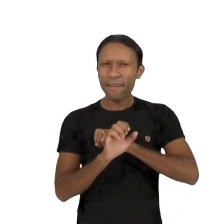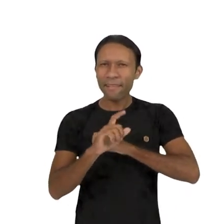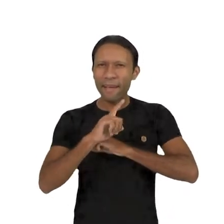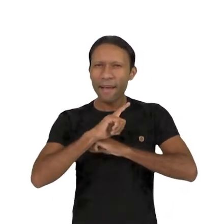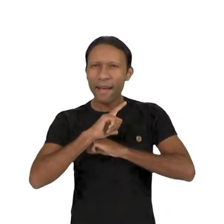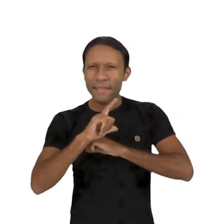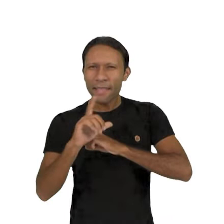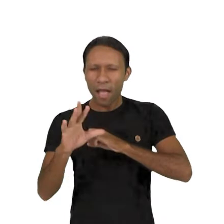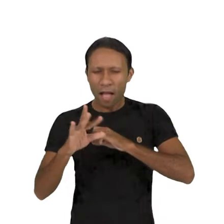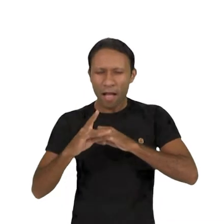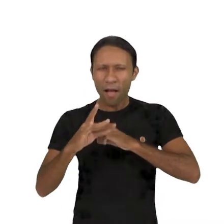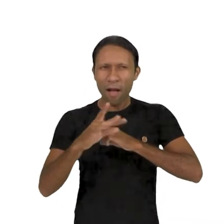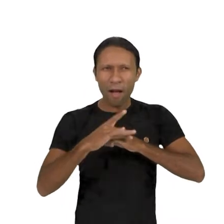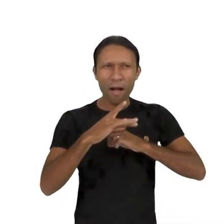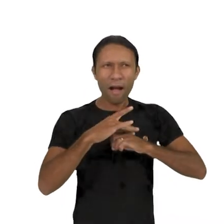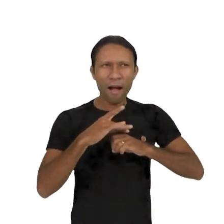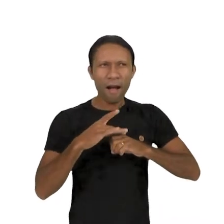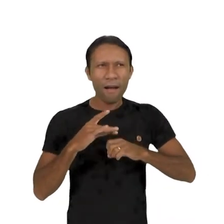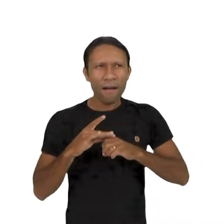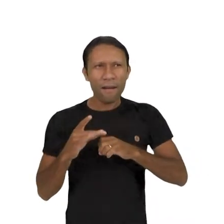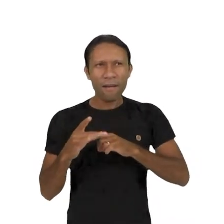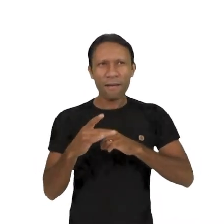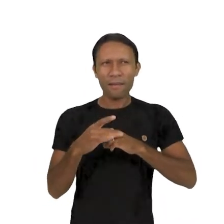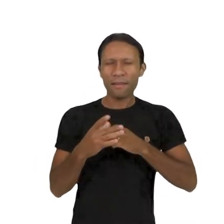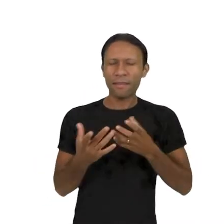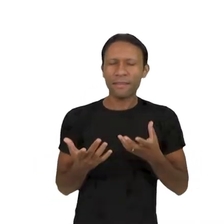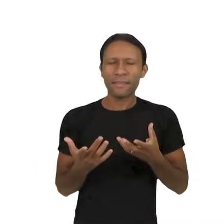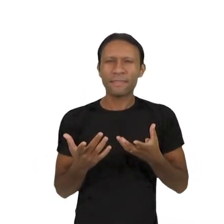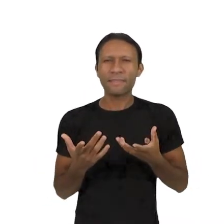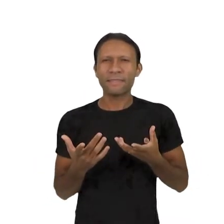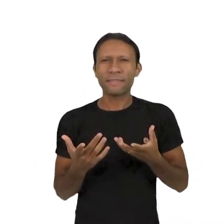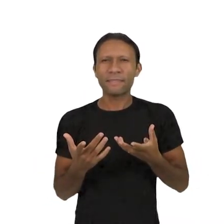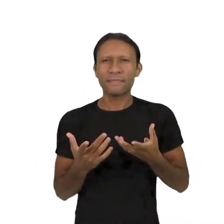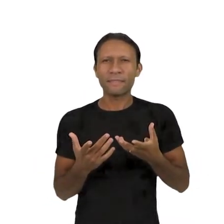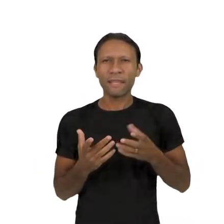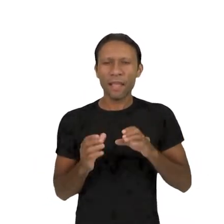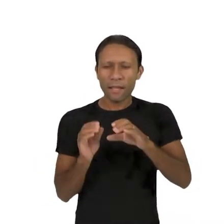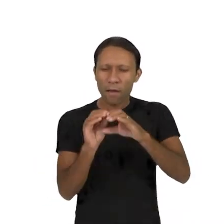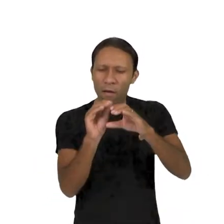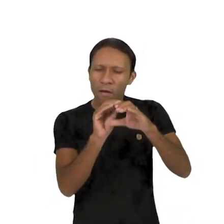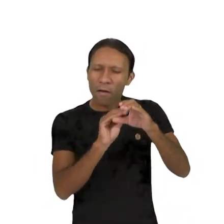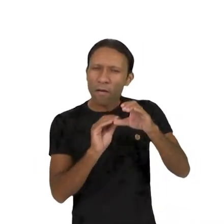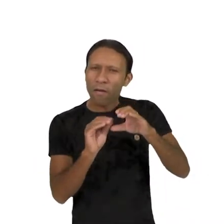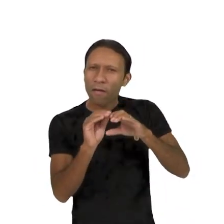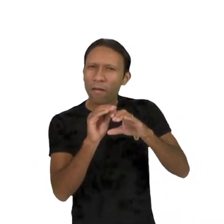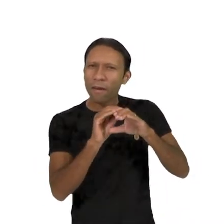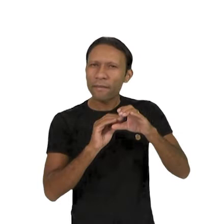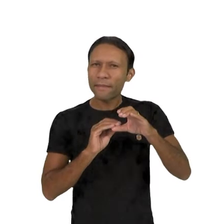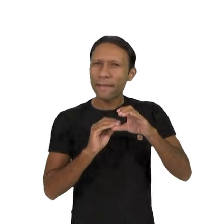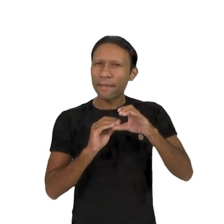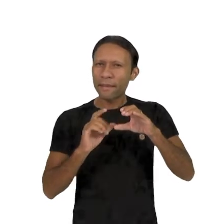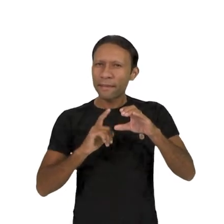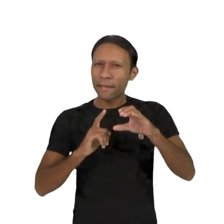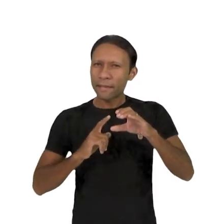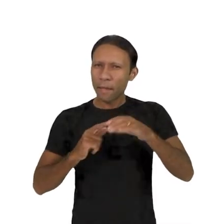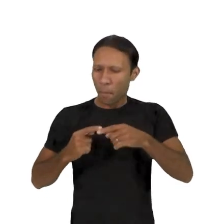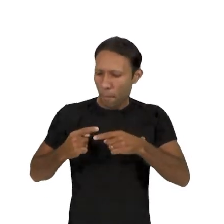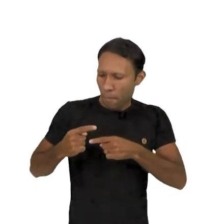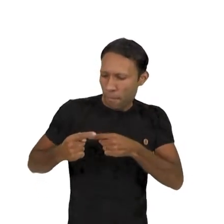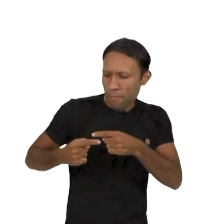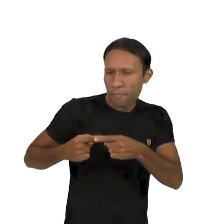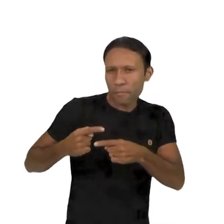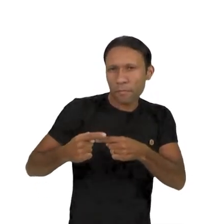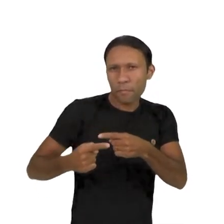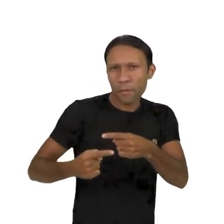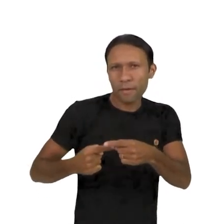organelas membranosas, tá? E essas organelas têm... passam por um processo de